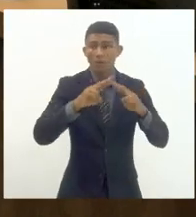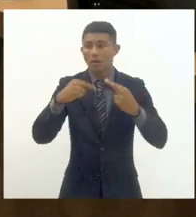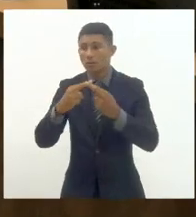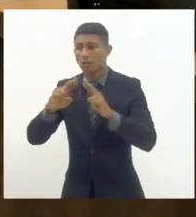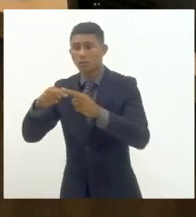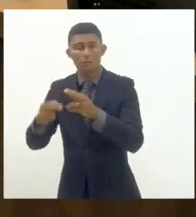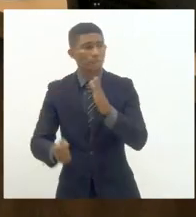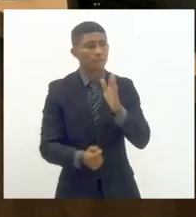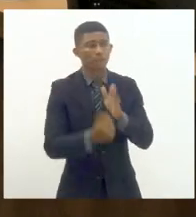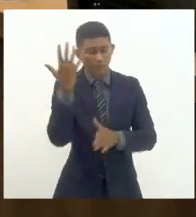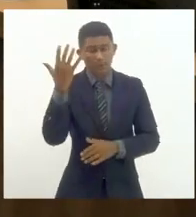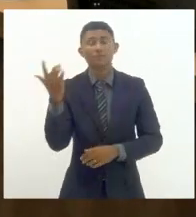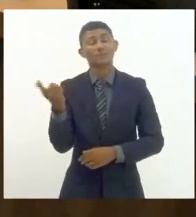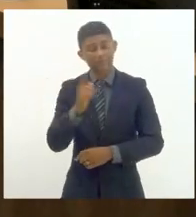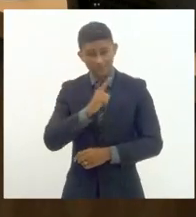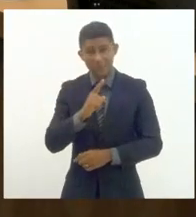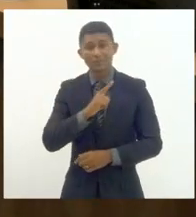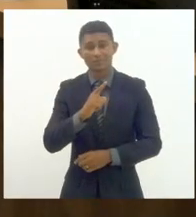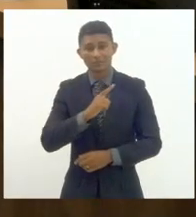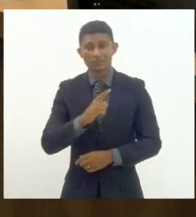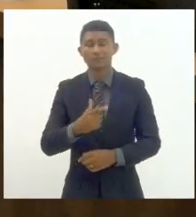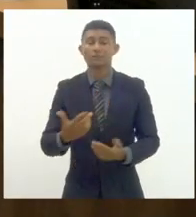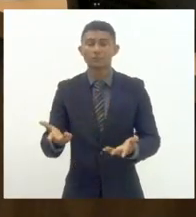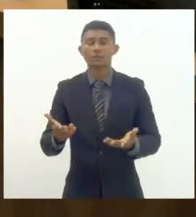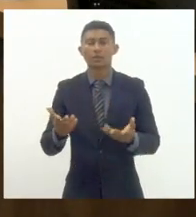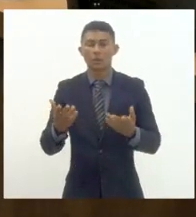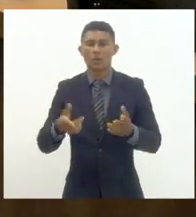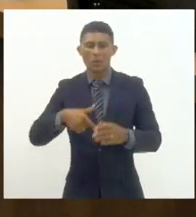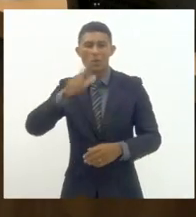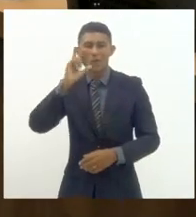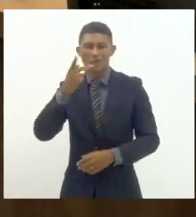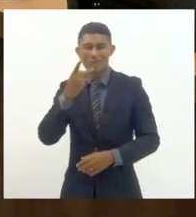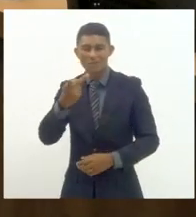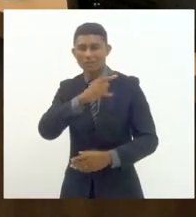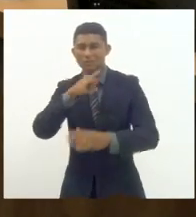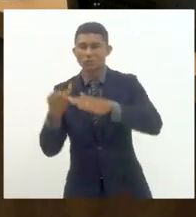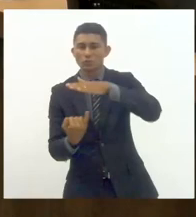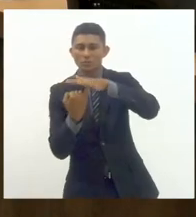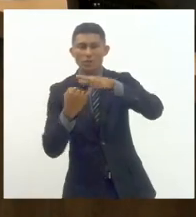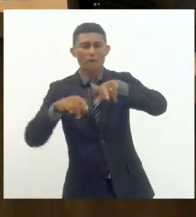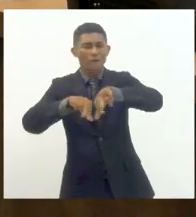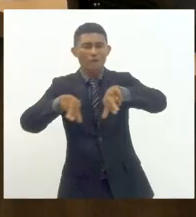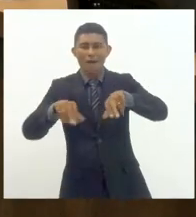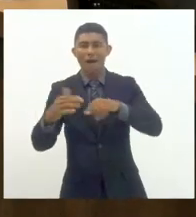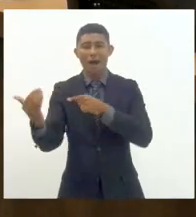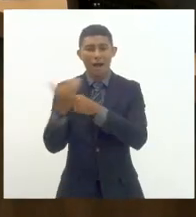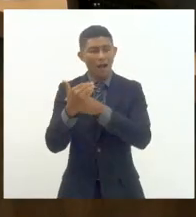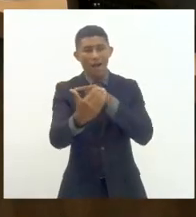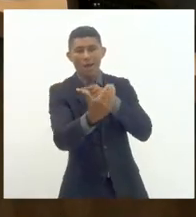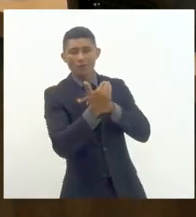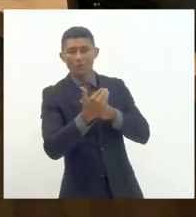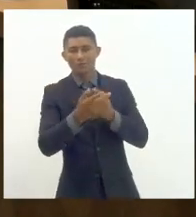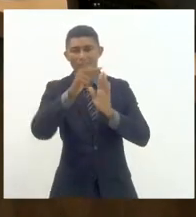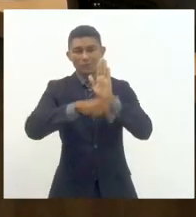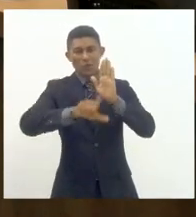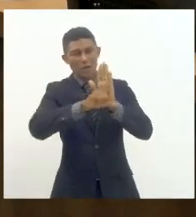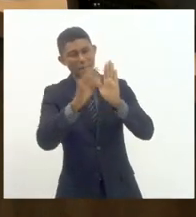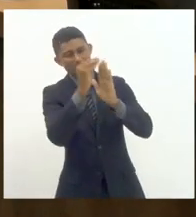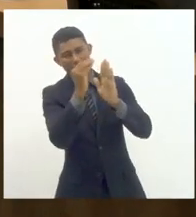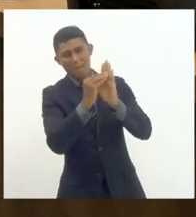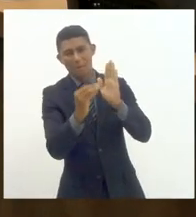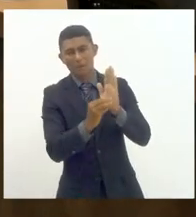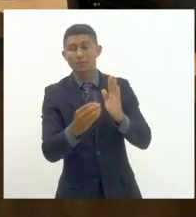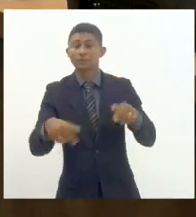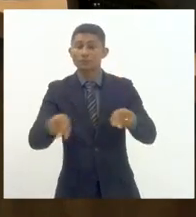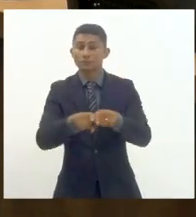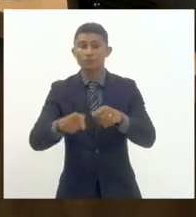ontem mencionei várias instituições que nos ajudaram na construção desse projeto. Quero ressaltar internamente,